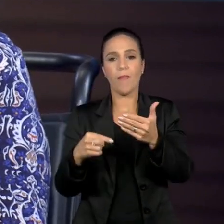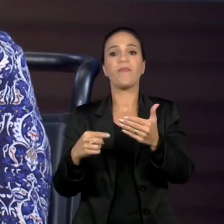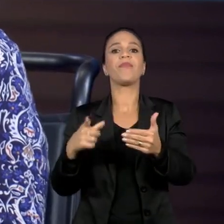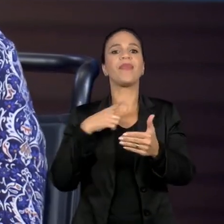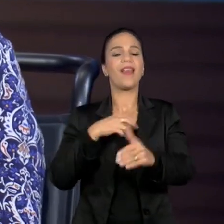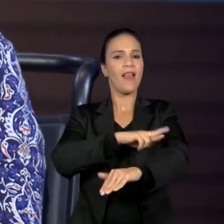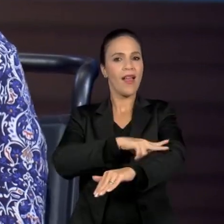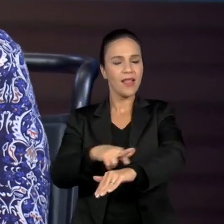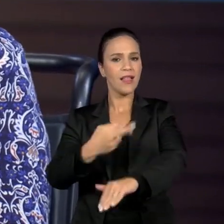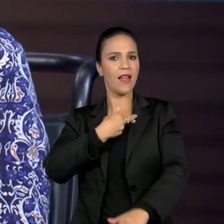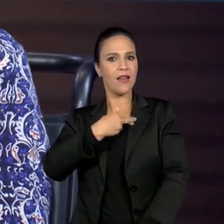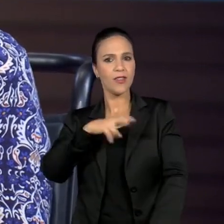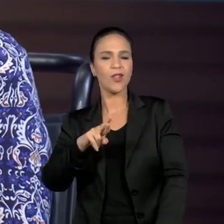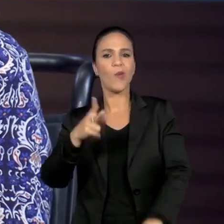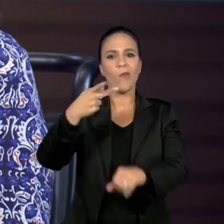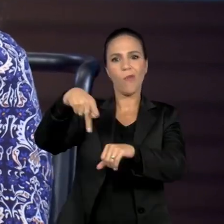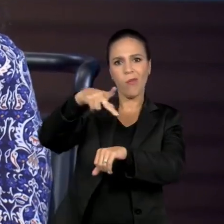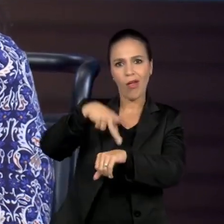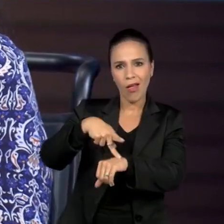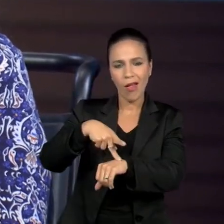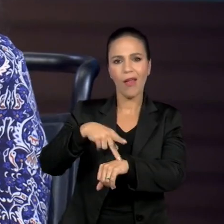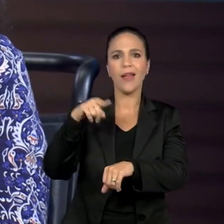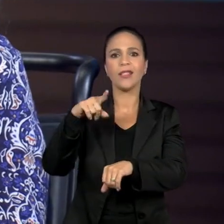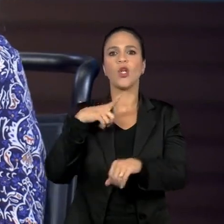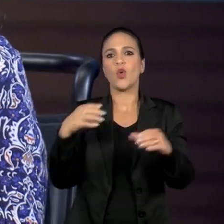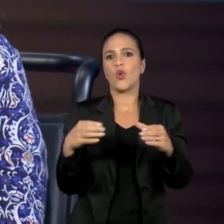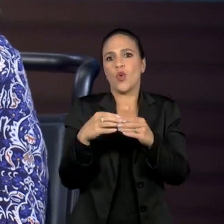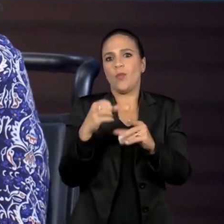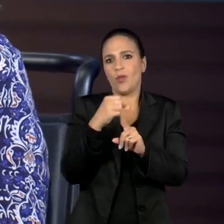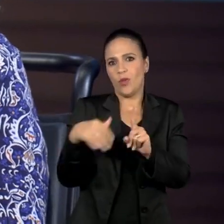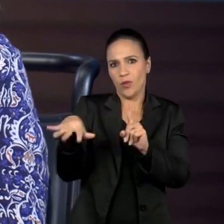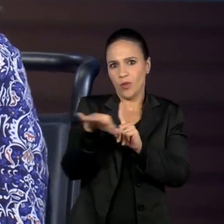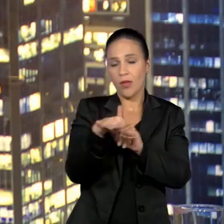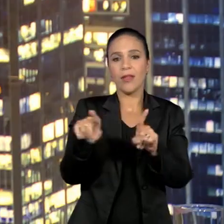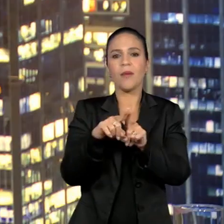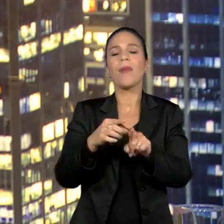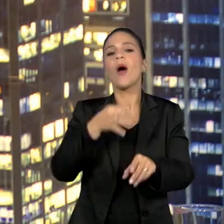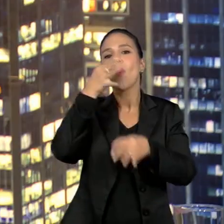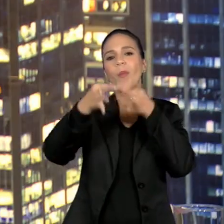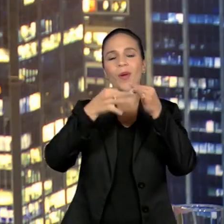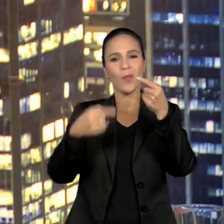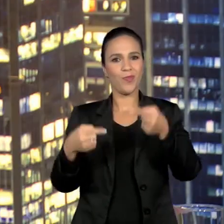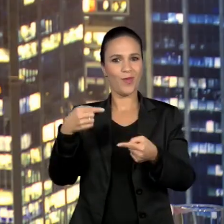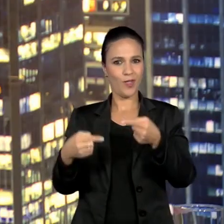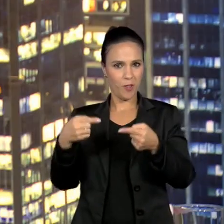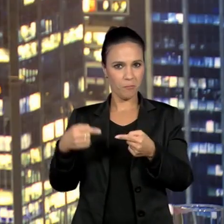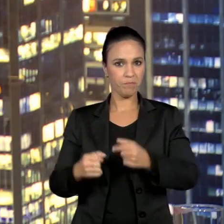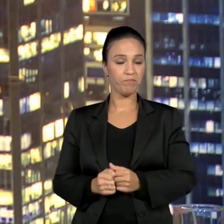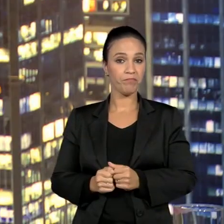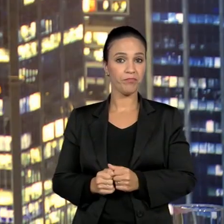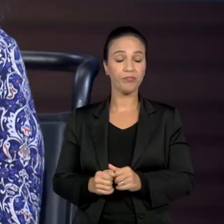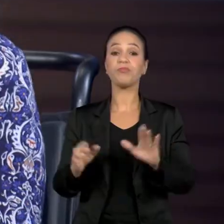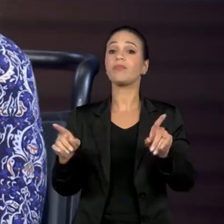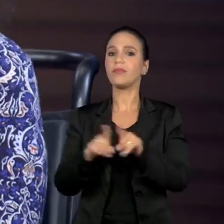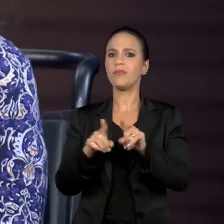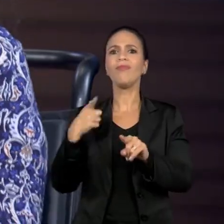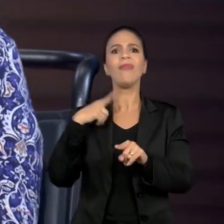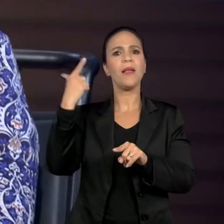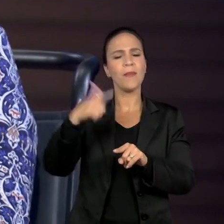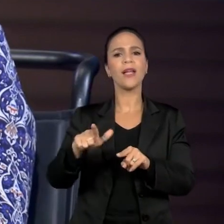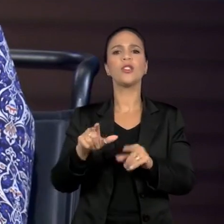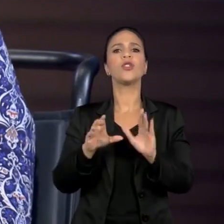voluntariamente, ou seja, em busca de melhores condições de vida, oportunidades de trabalho e assim por diante. E o refugiado, ele é uma categoria